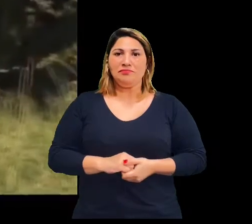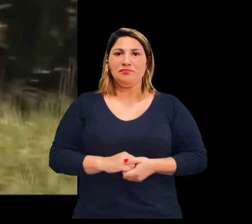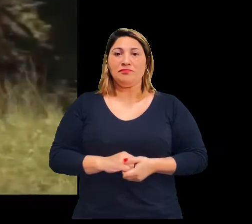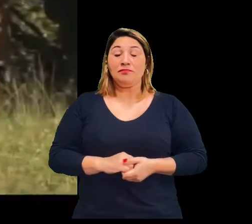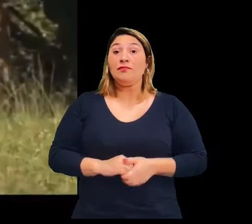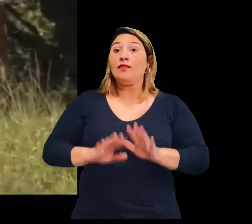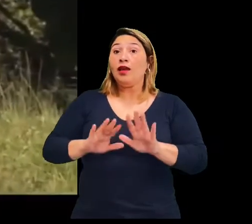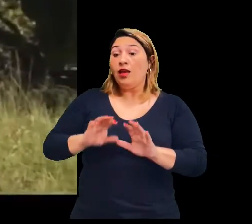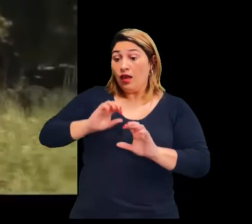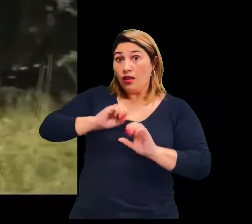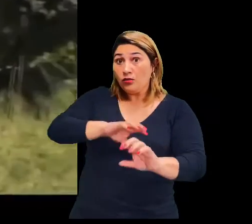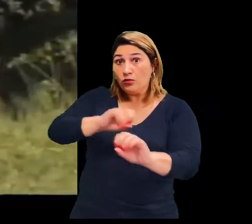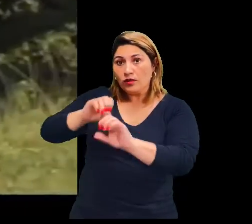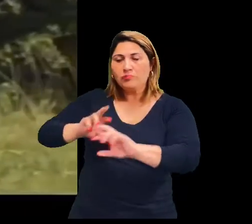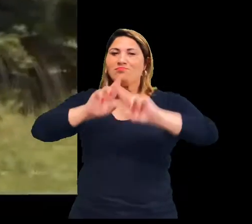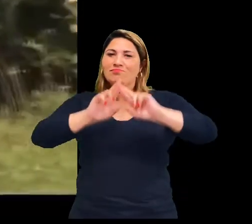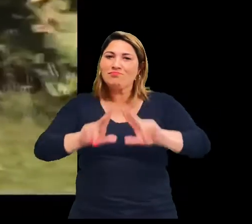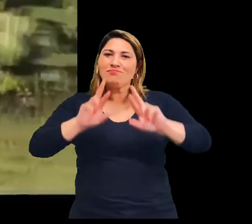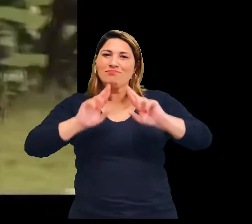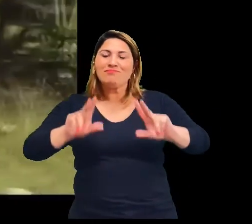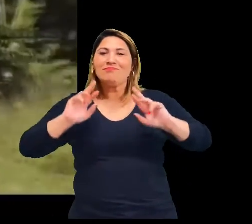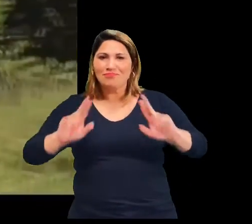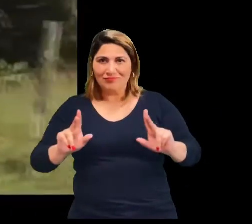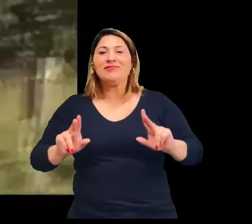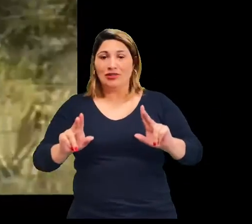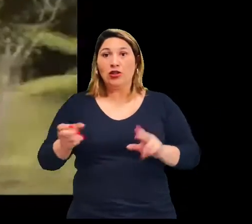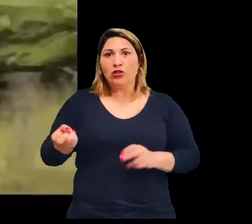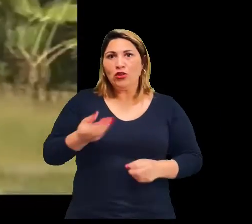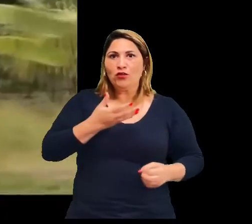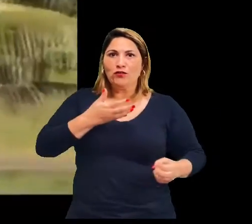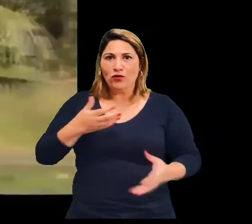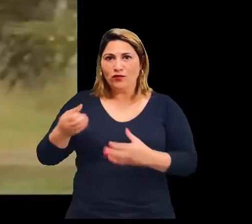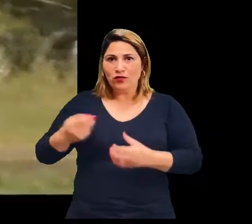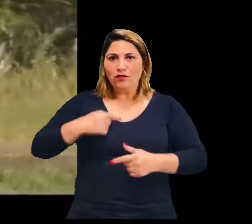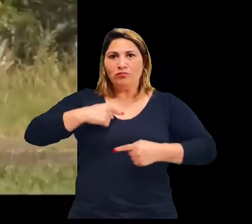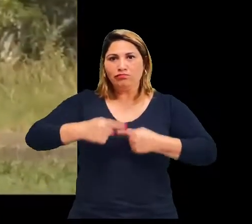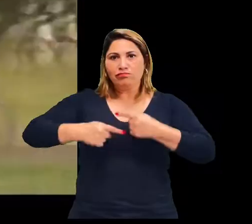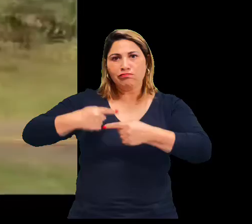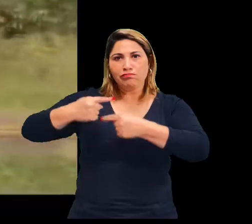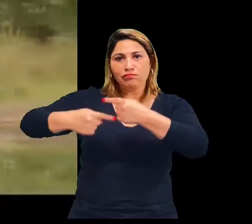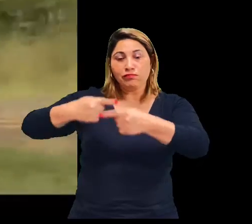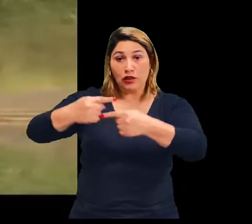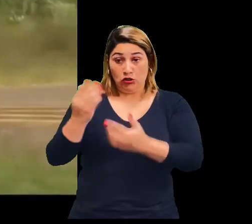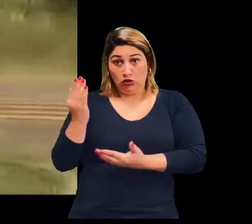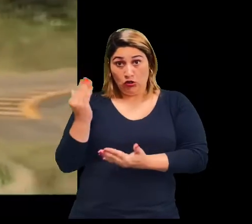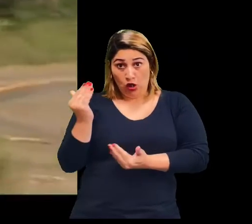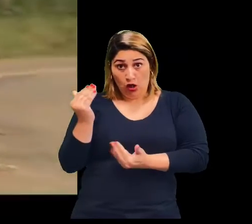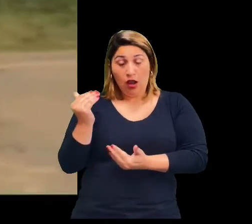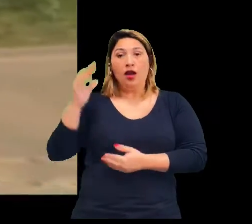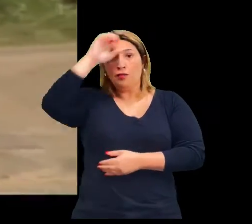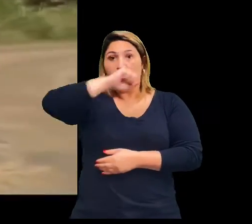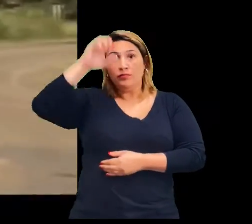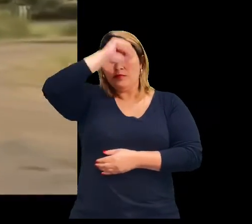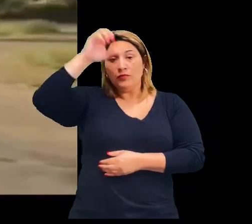A educação fez toda a diferença entre as novas gerações de pataxós. Os jovens aprendem